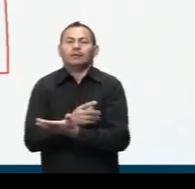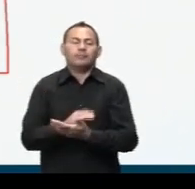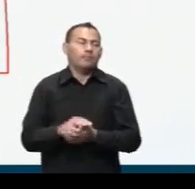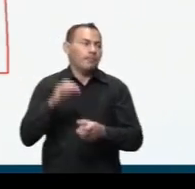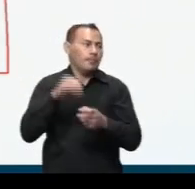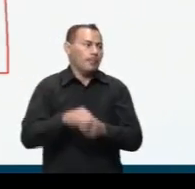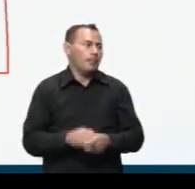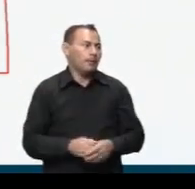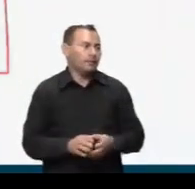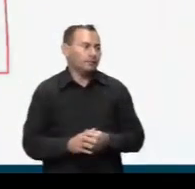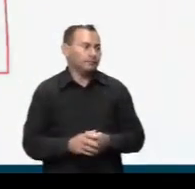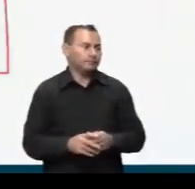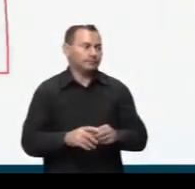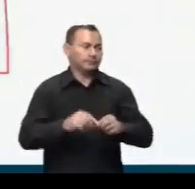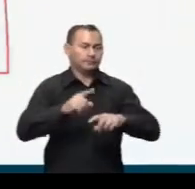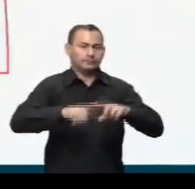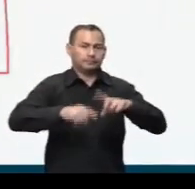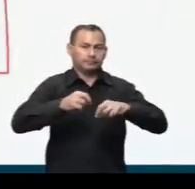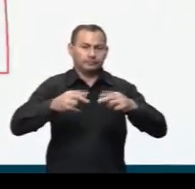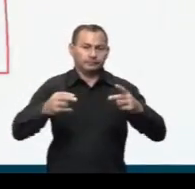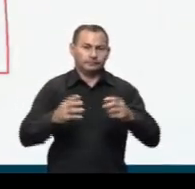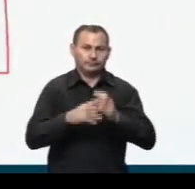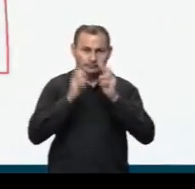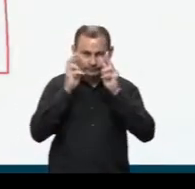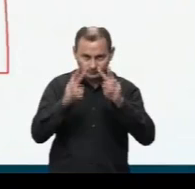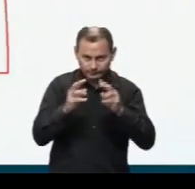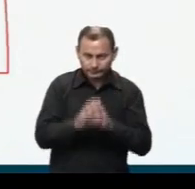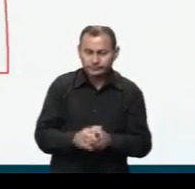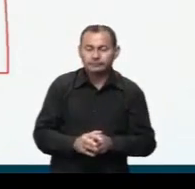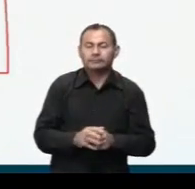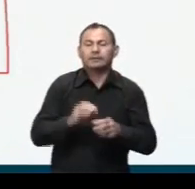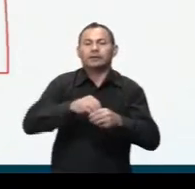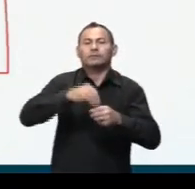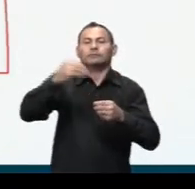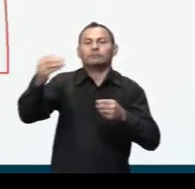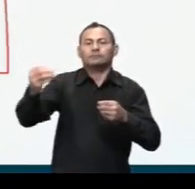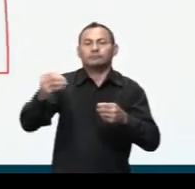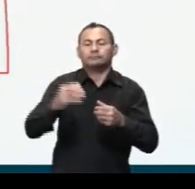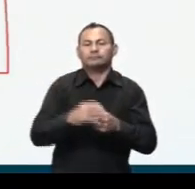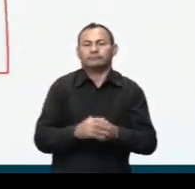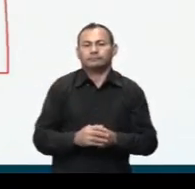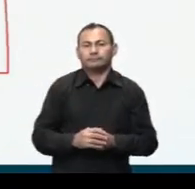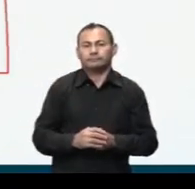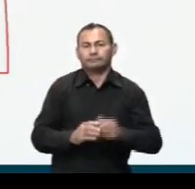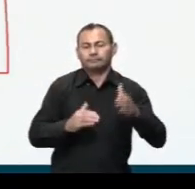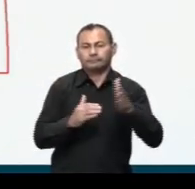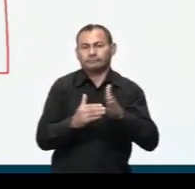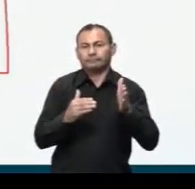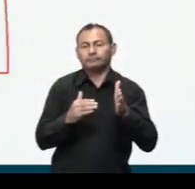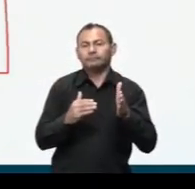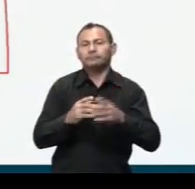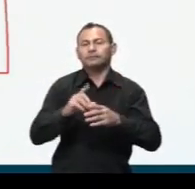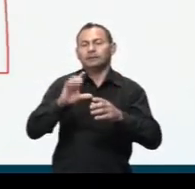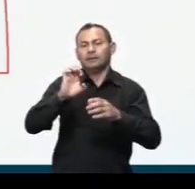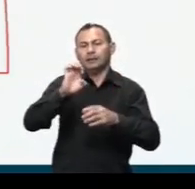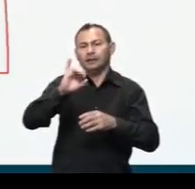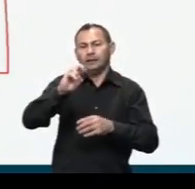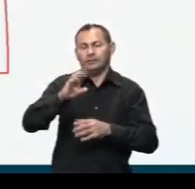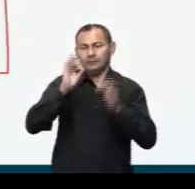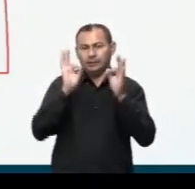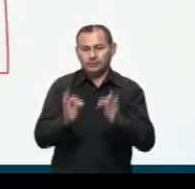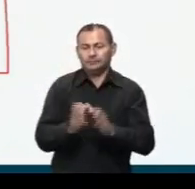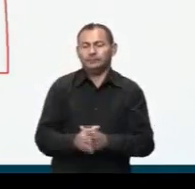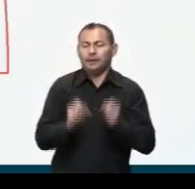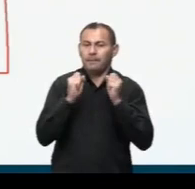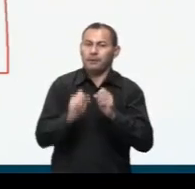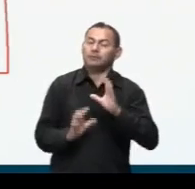centro dele aqui da peça. Então repara que a gente já está para fora do limite de erro, ok?